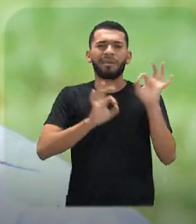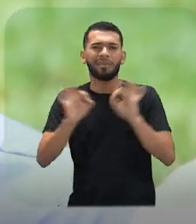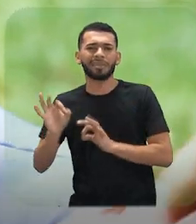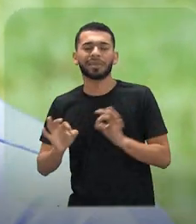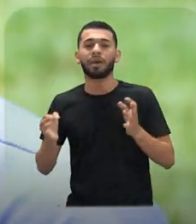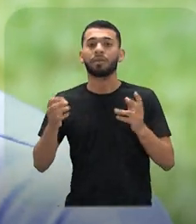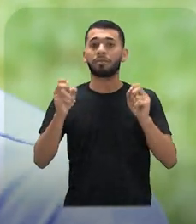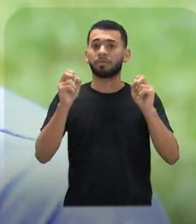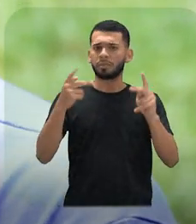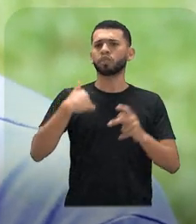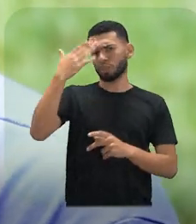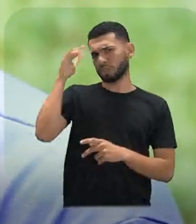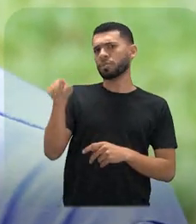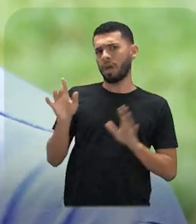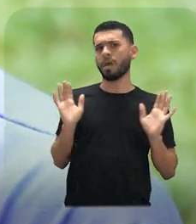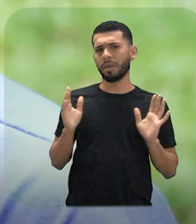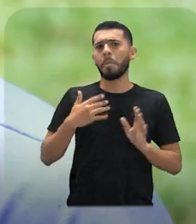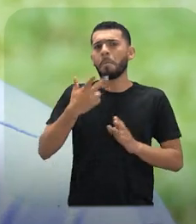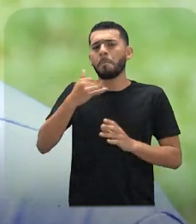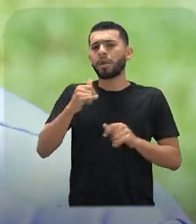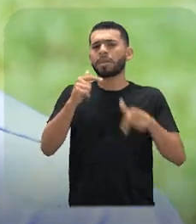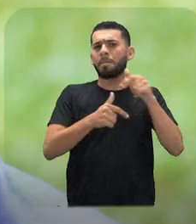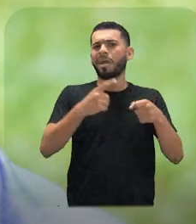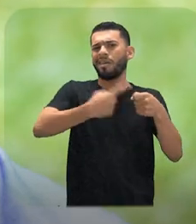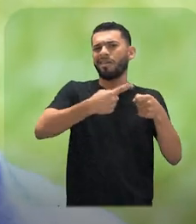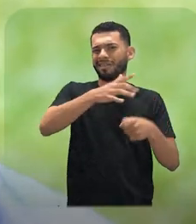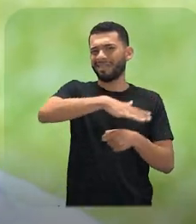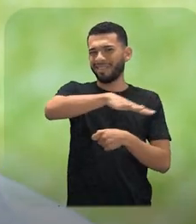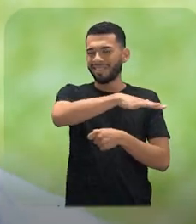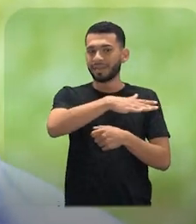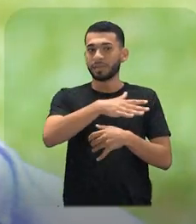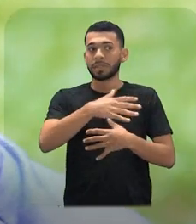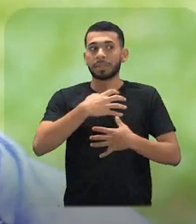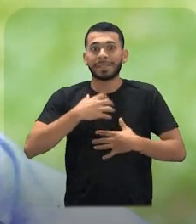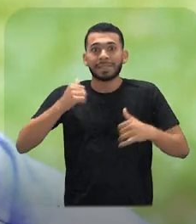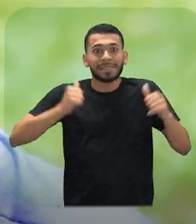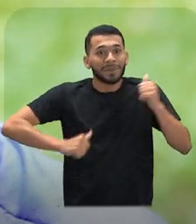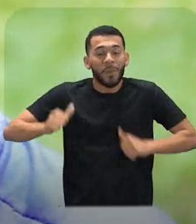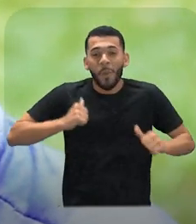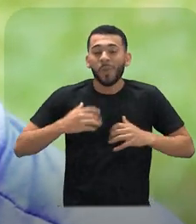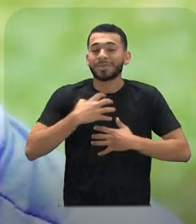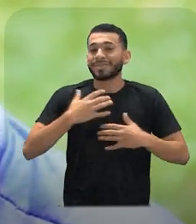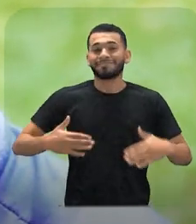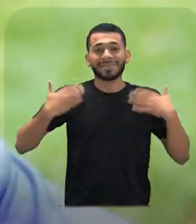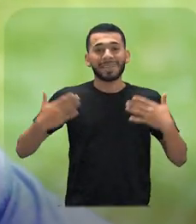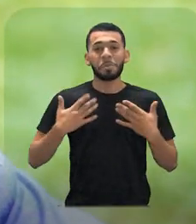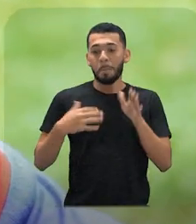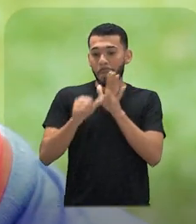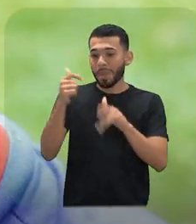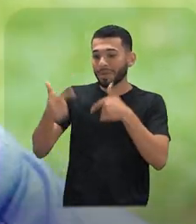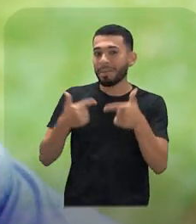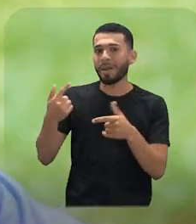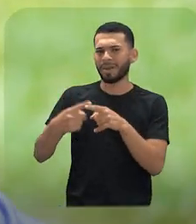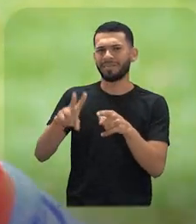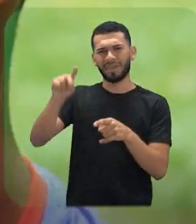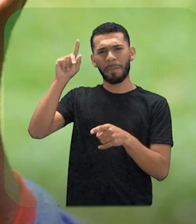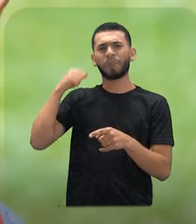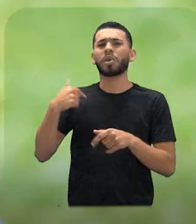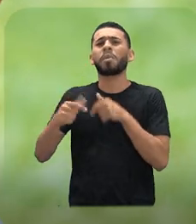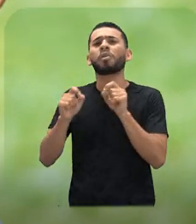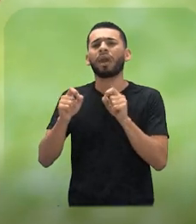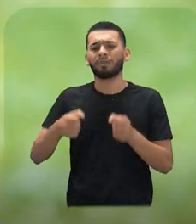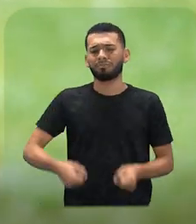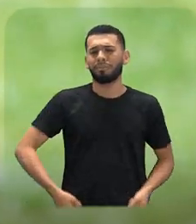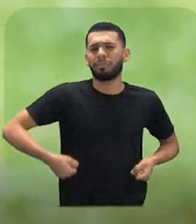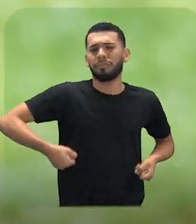digo, isso aí eu sei fazer. Meu pai é da roça. Eu estava tão ansioso, eu estava tão alegre assim do meu emprego, porque antigamente eu